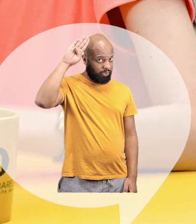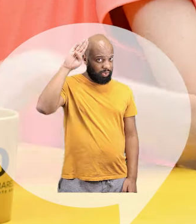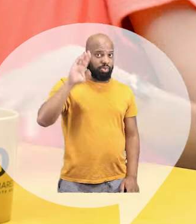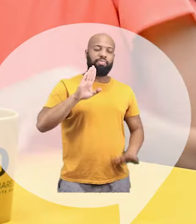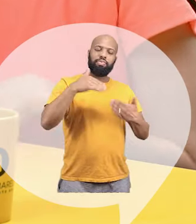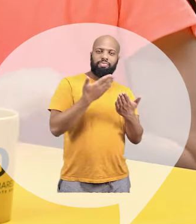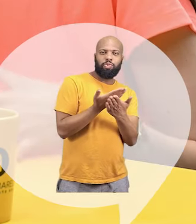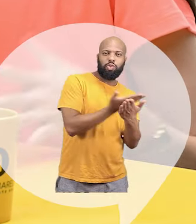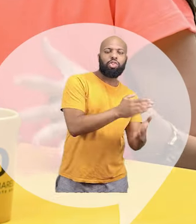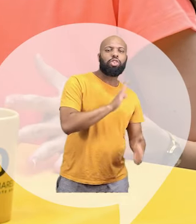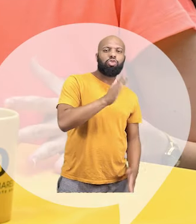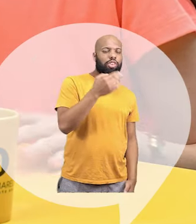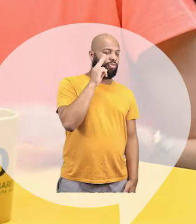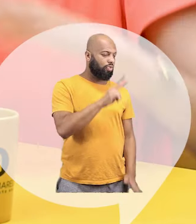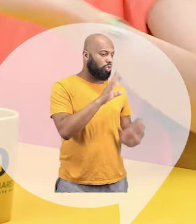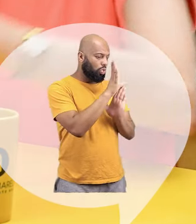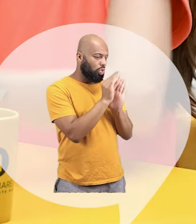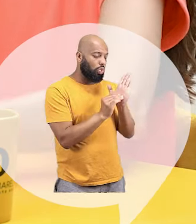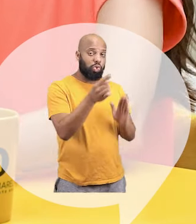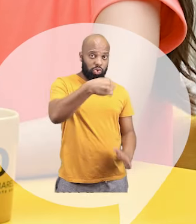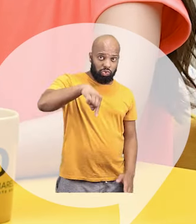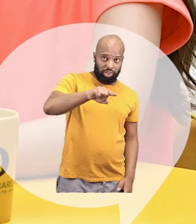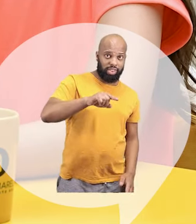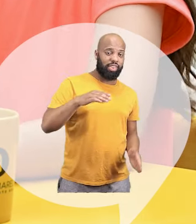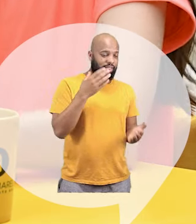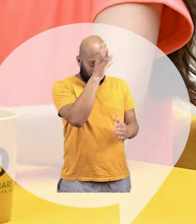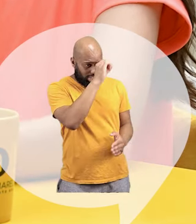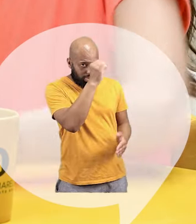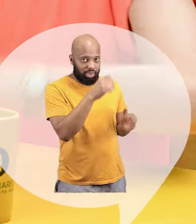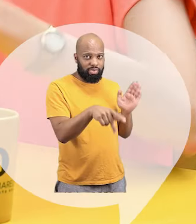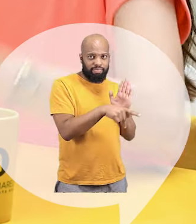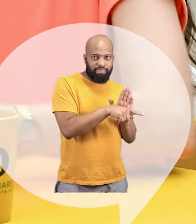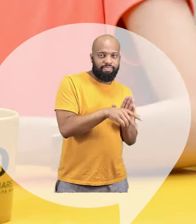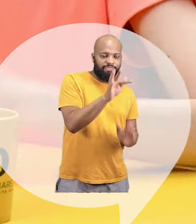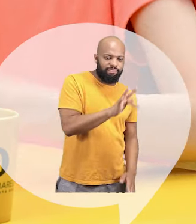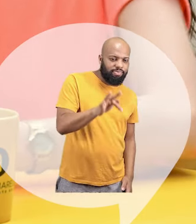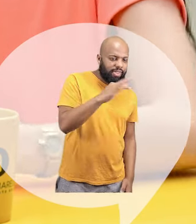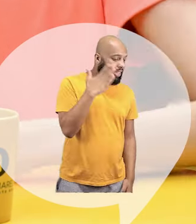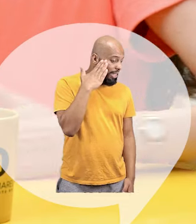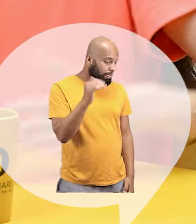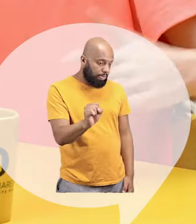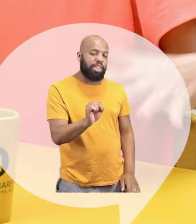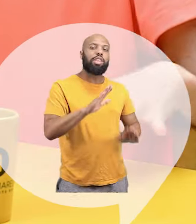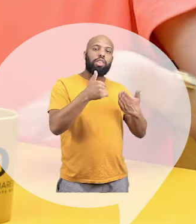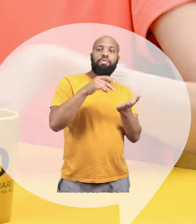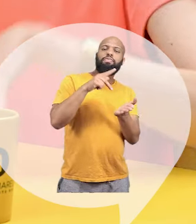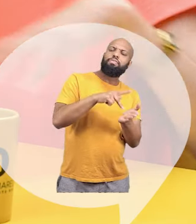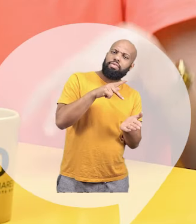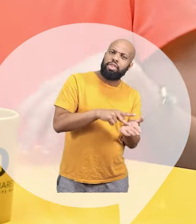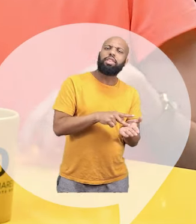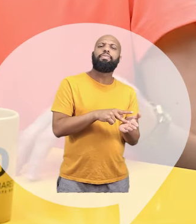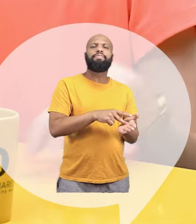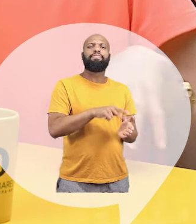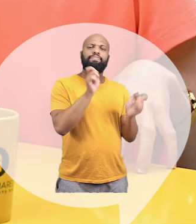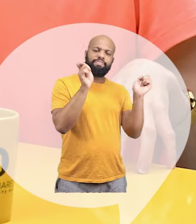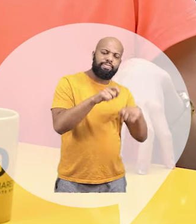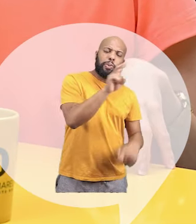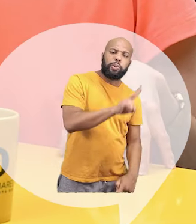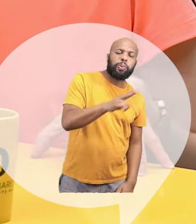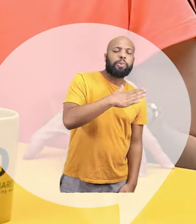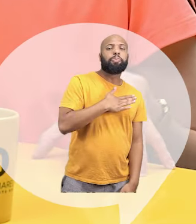universidade assim você já tem visto os conteúdos que você aprendeu na universidade saberes lá tipo realmente